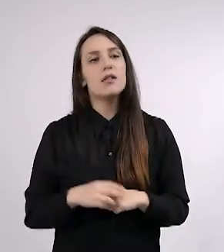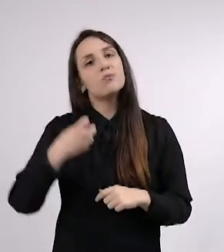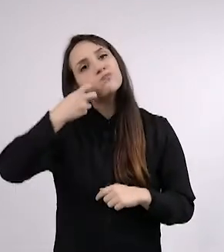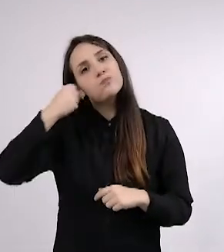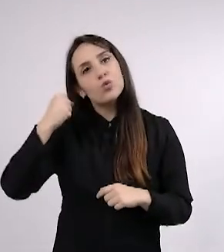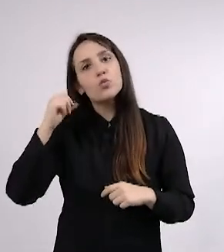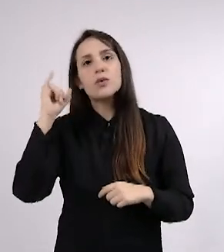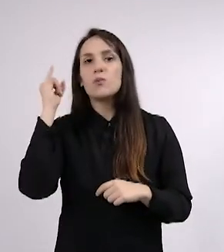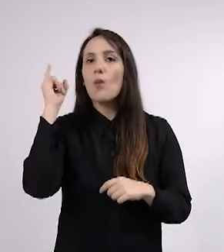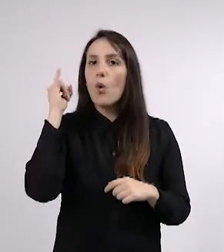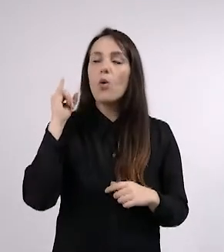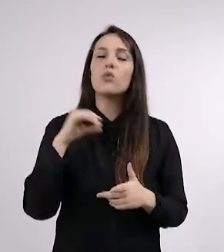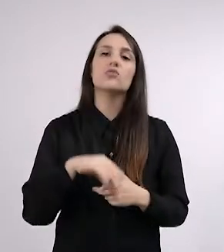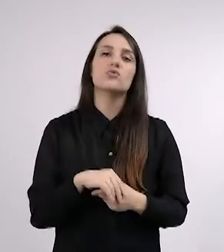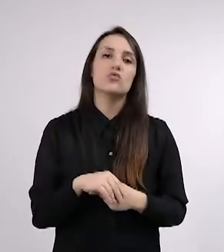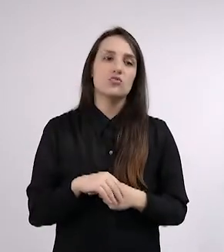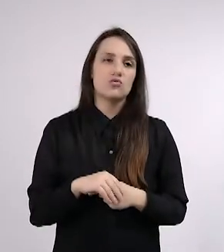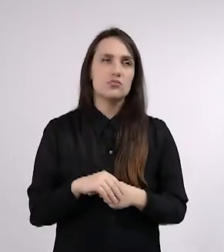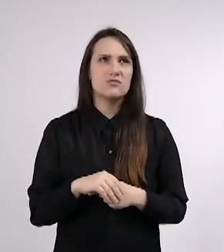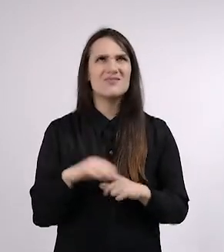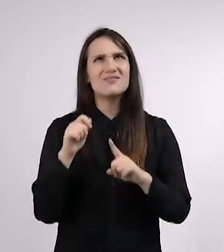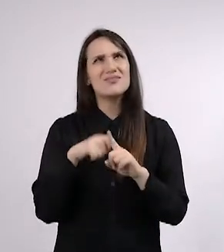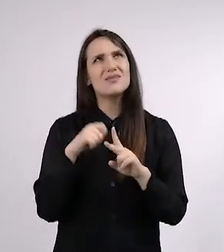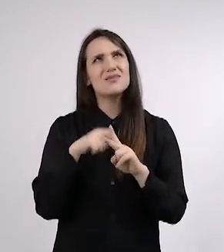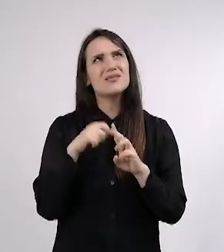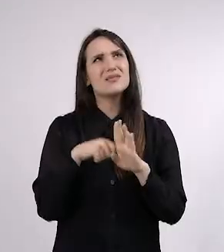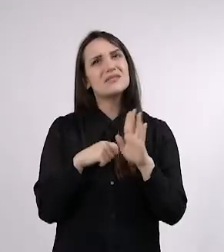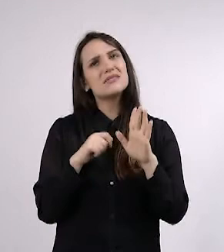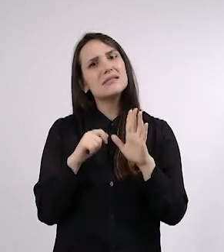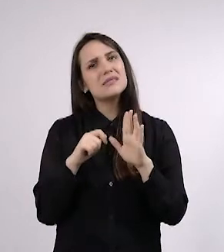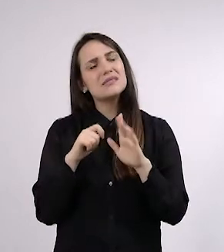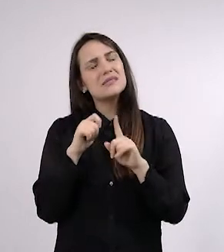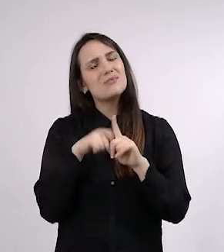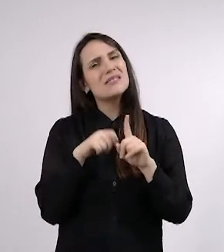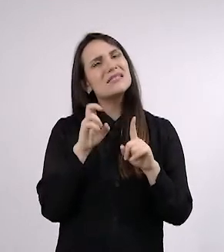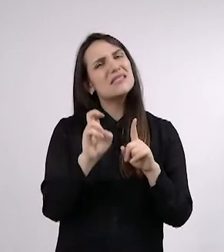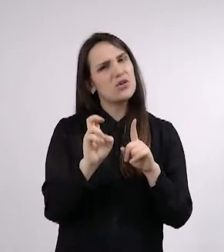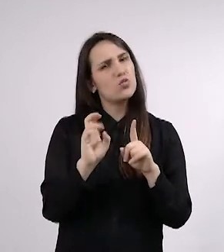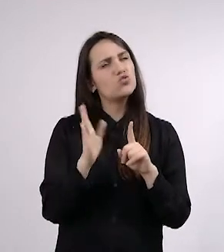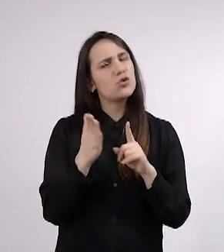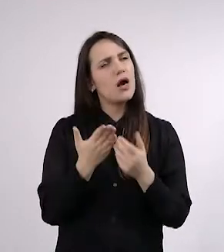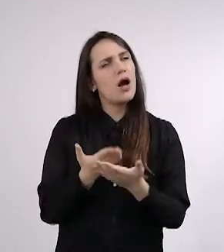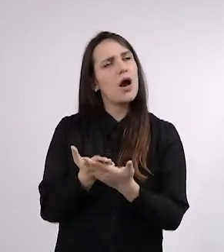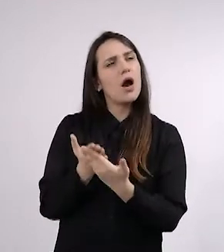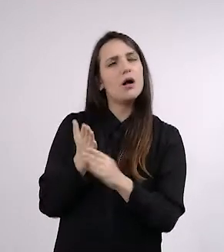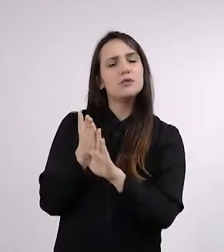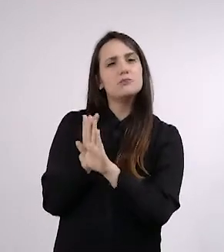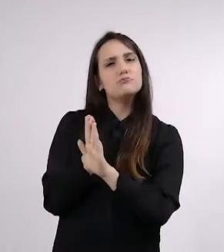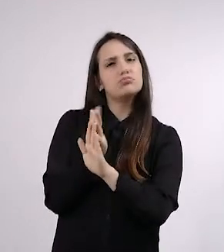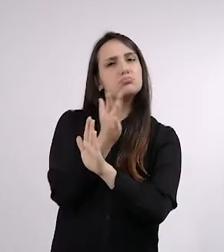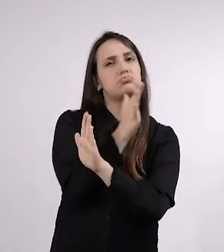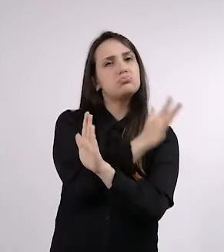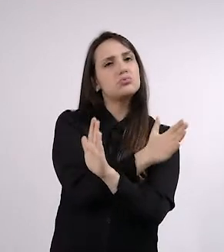Nós vivemos aí os últimos 5 meses, vamos colocar 5 meses, porque esse assunto